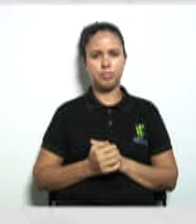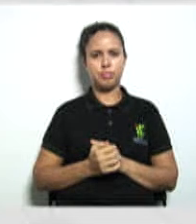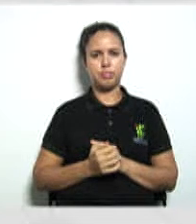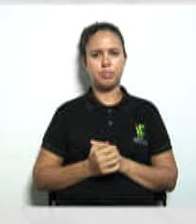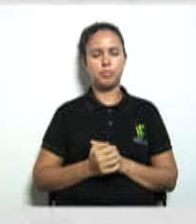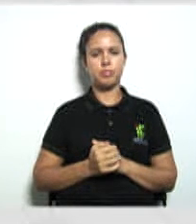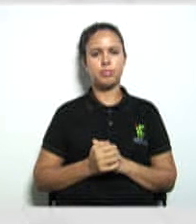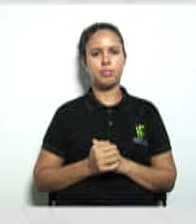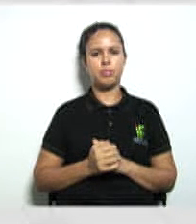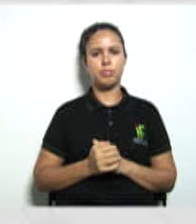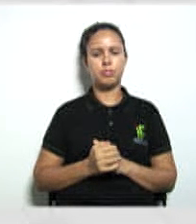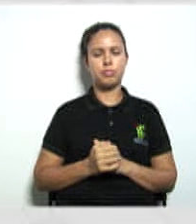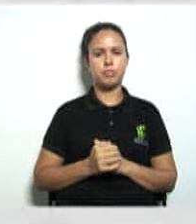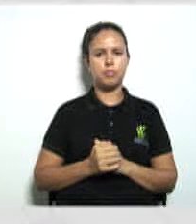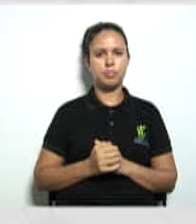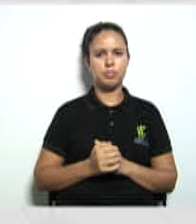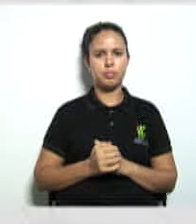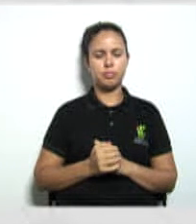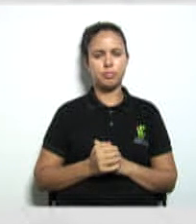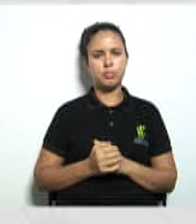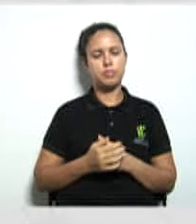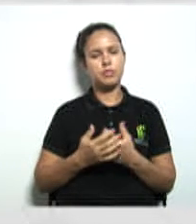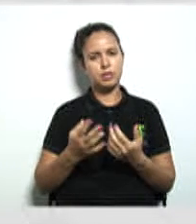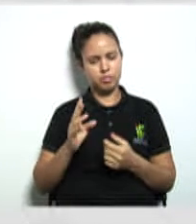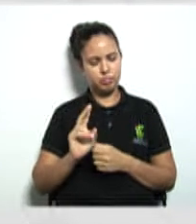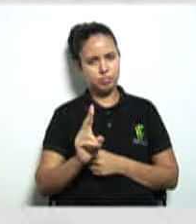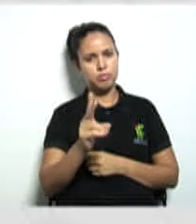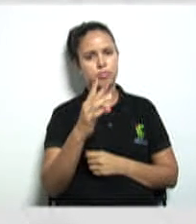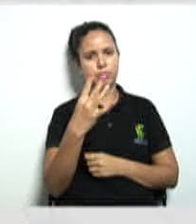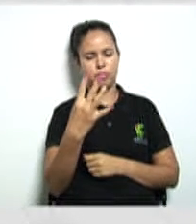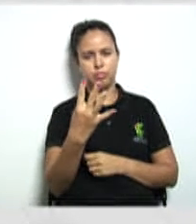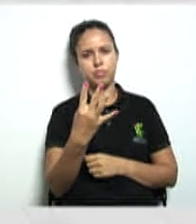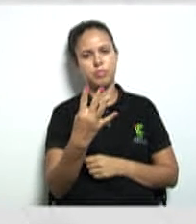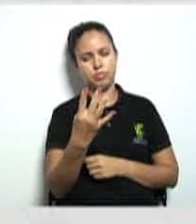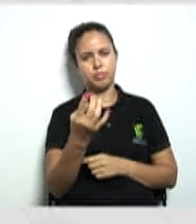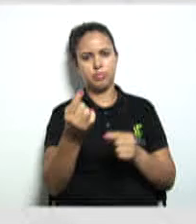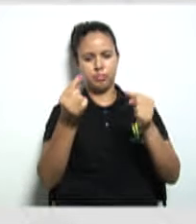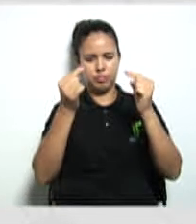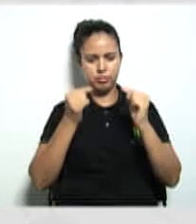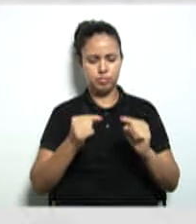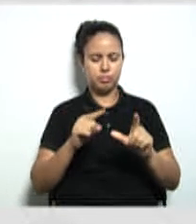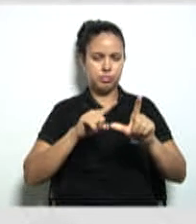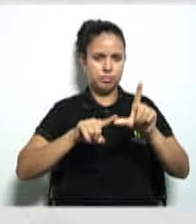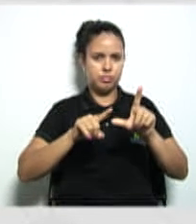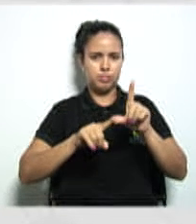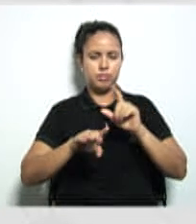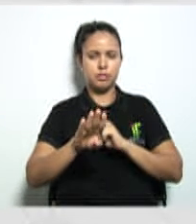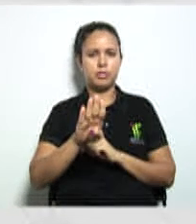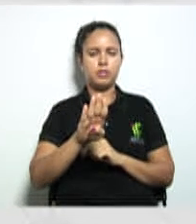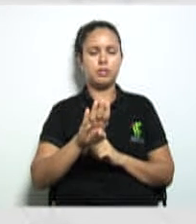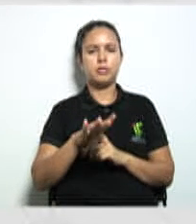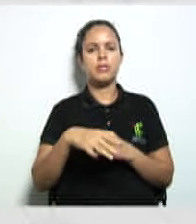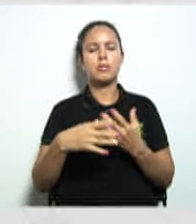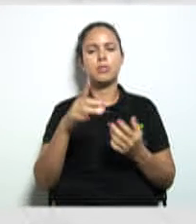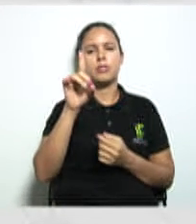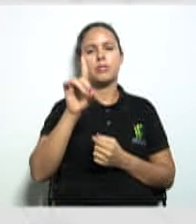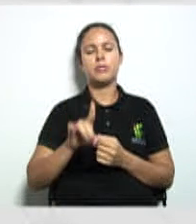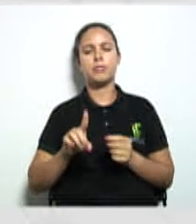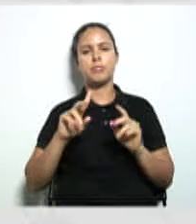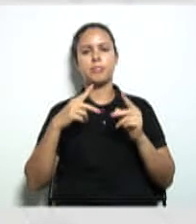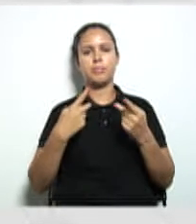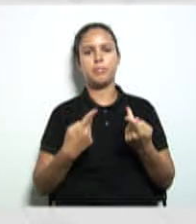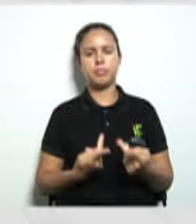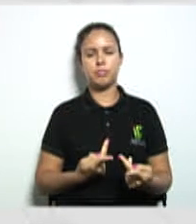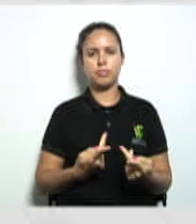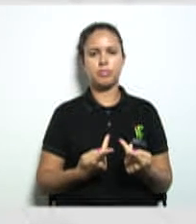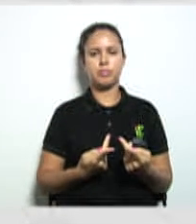Ainda na questão número 4 é a letra B, tá? Só para vocês se situarem. Com qual direito humano esse princípio se